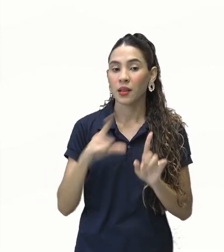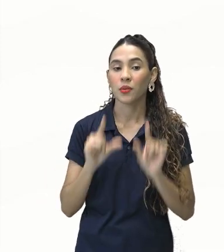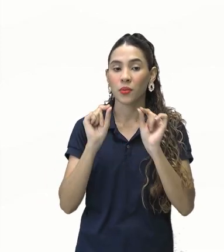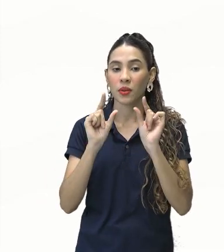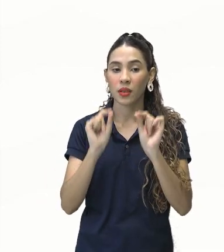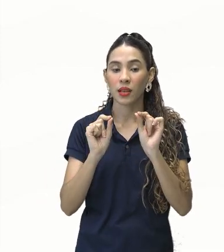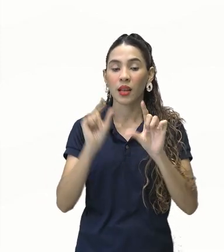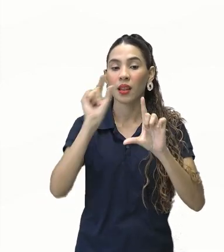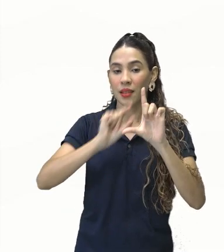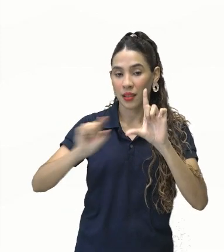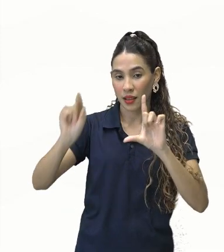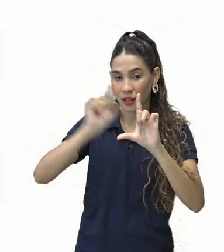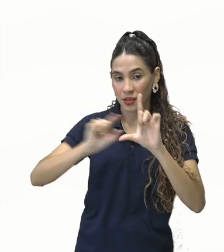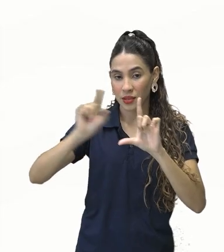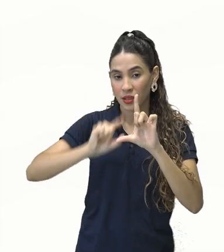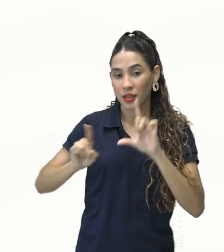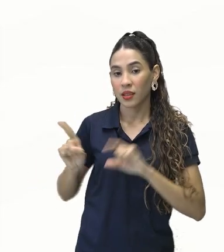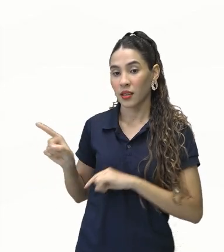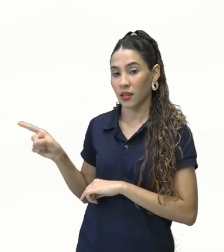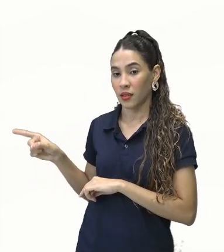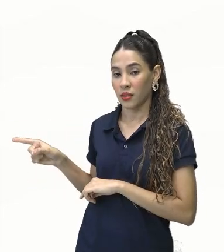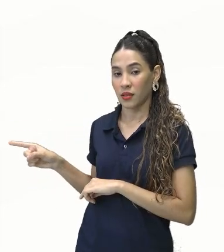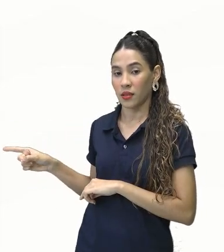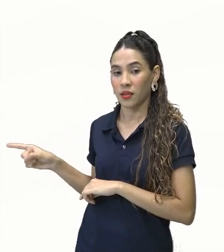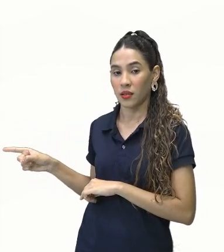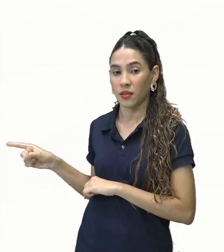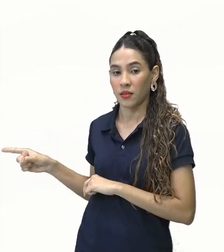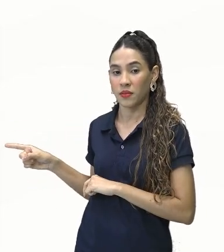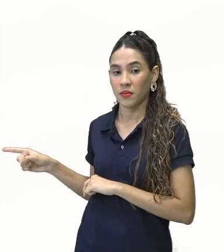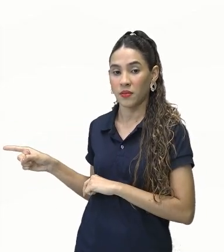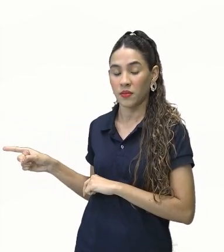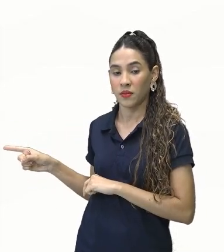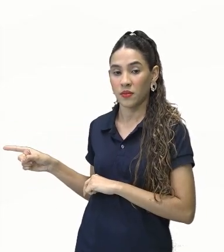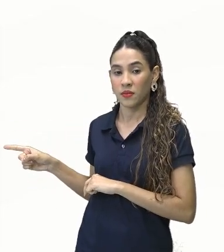nossas legendas, tá bom?